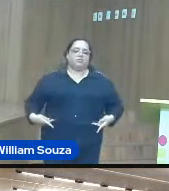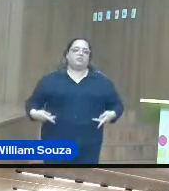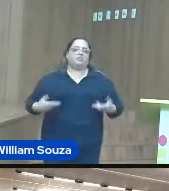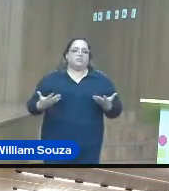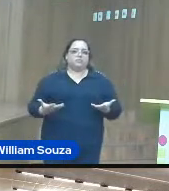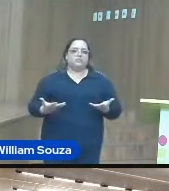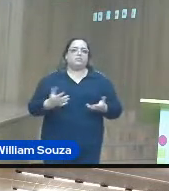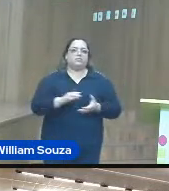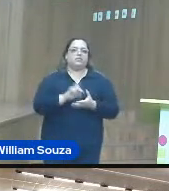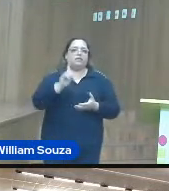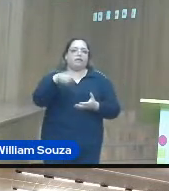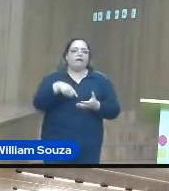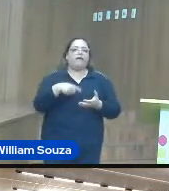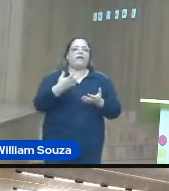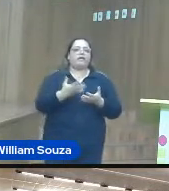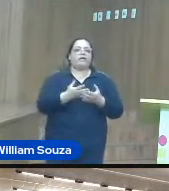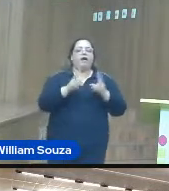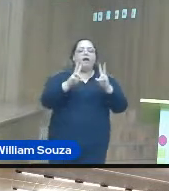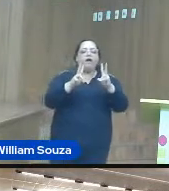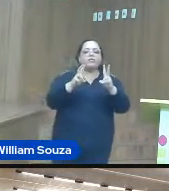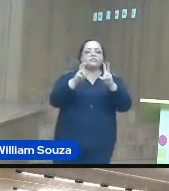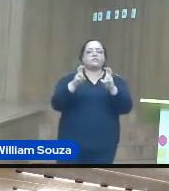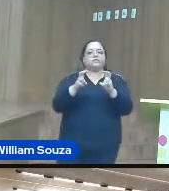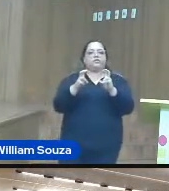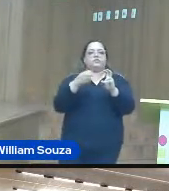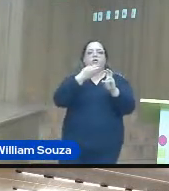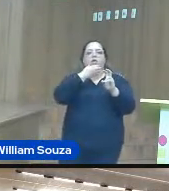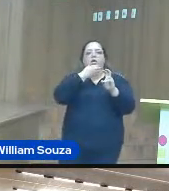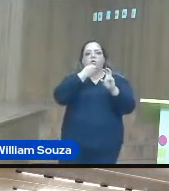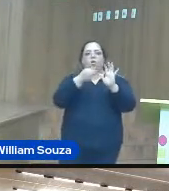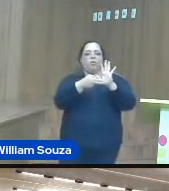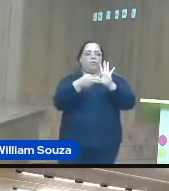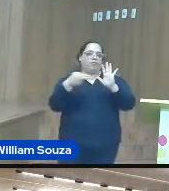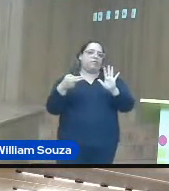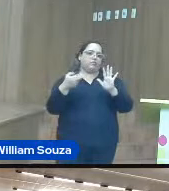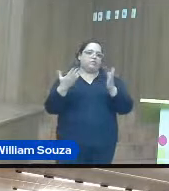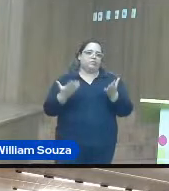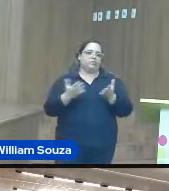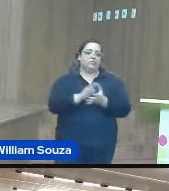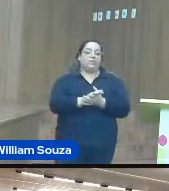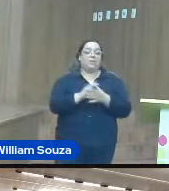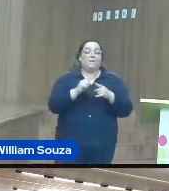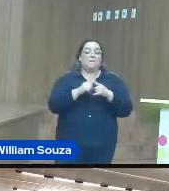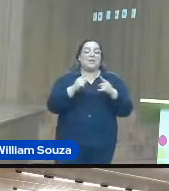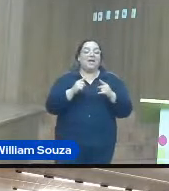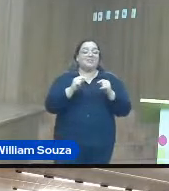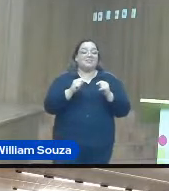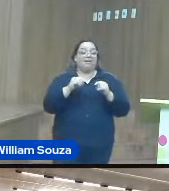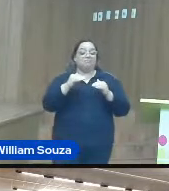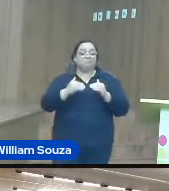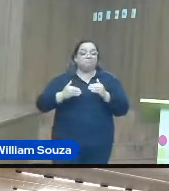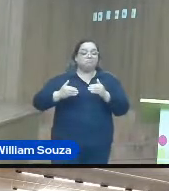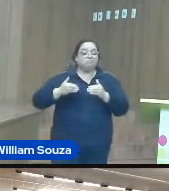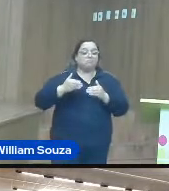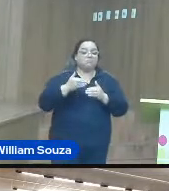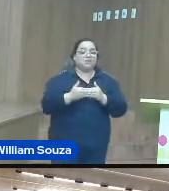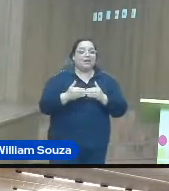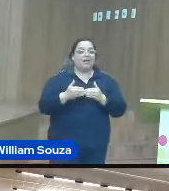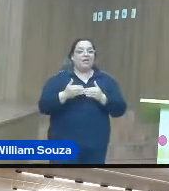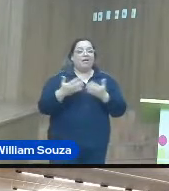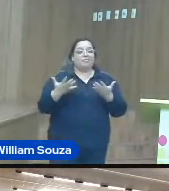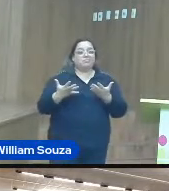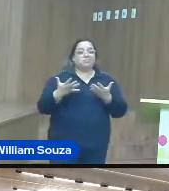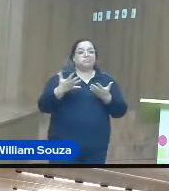a colocação feita até aí. Mas a tragédia chega em 1914, quando